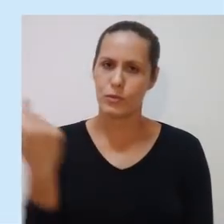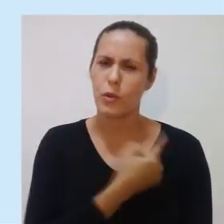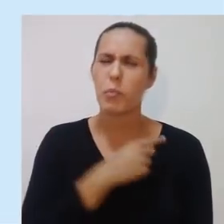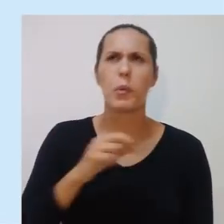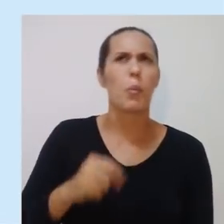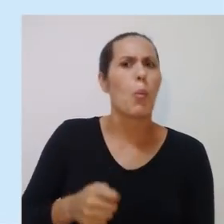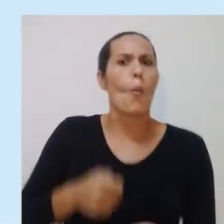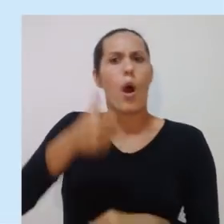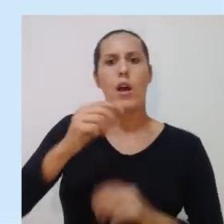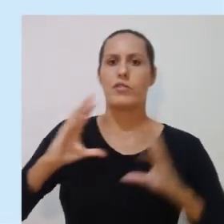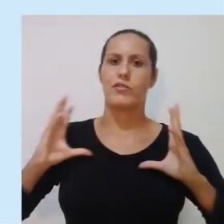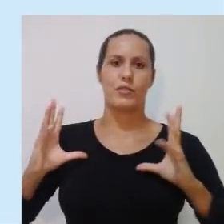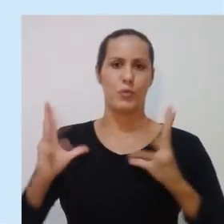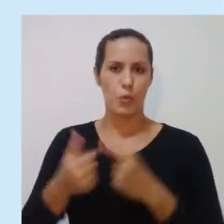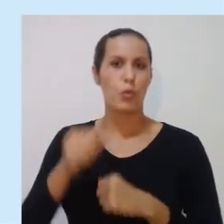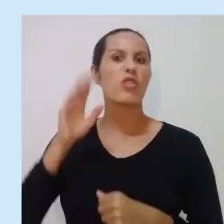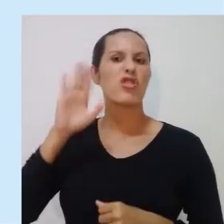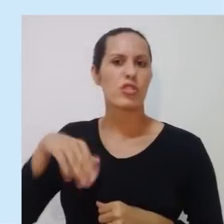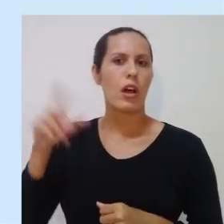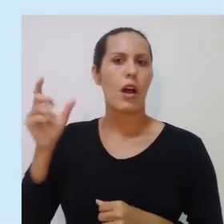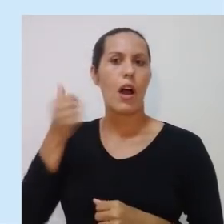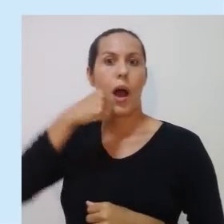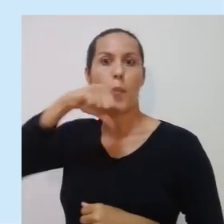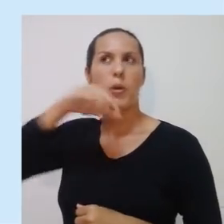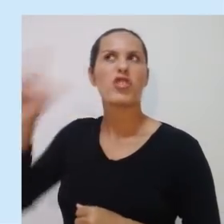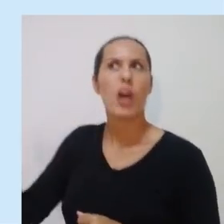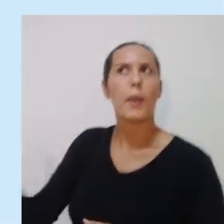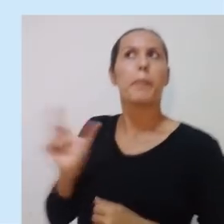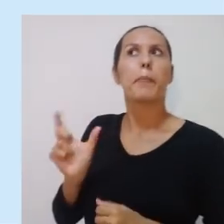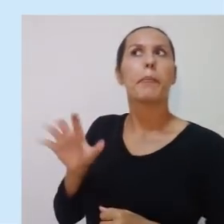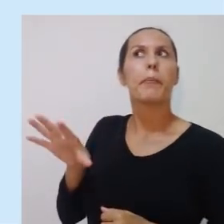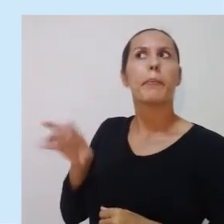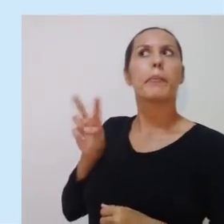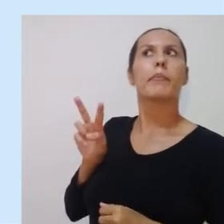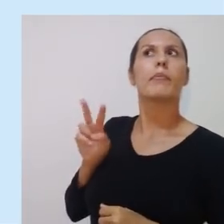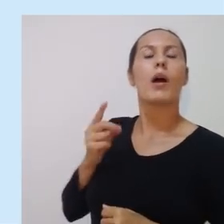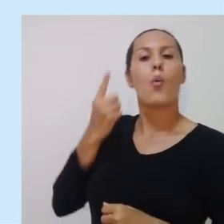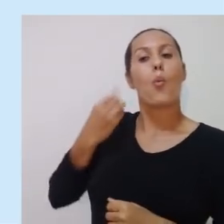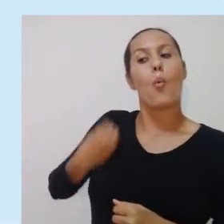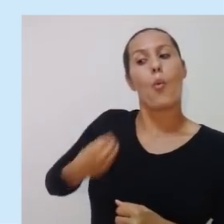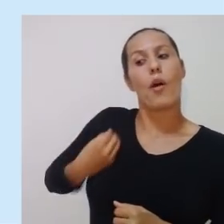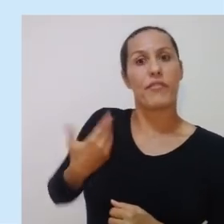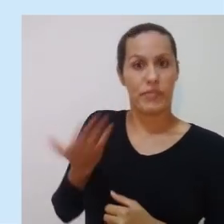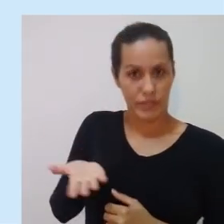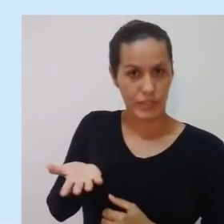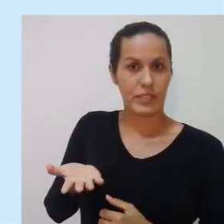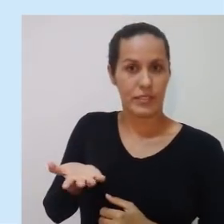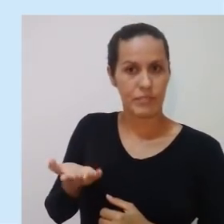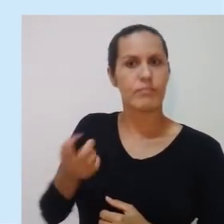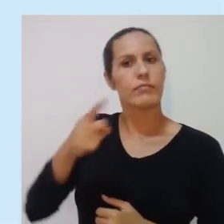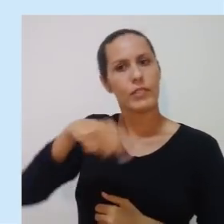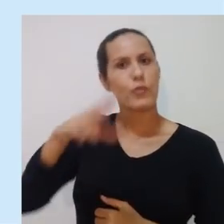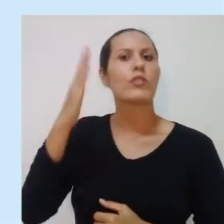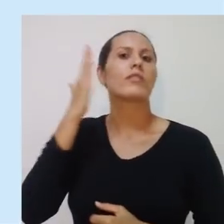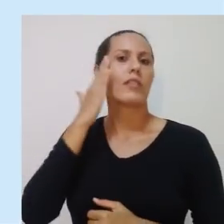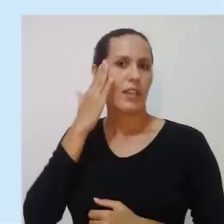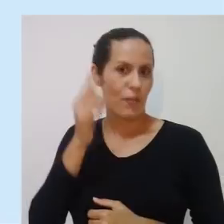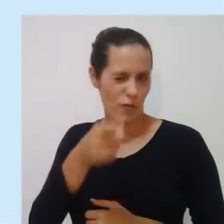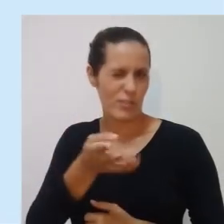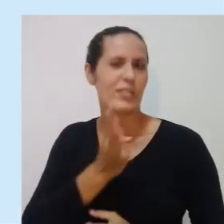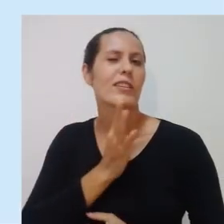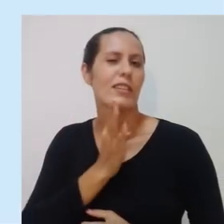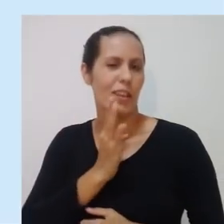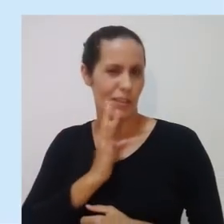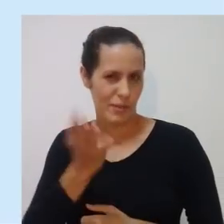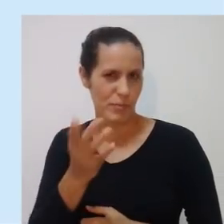menos quase todos nós, já ouvimos isso da nossa mãe pelo menos uma vez na vida. E aí você